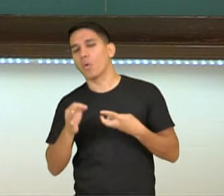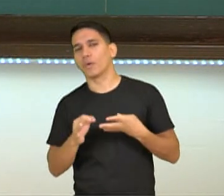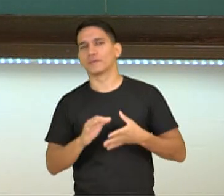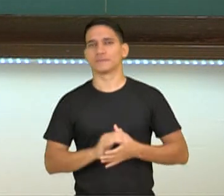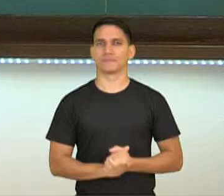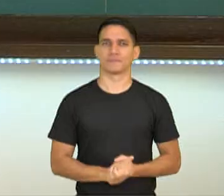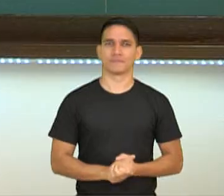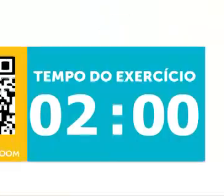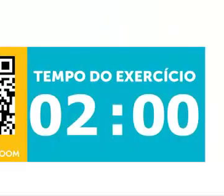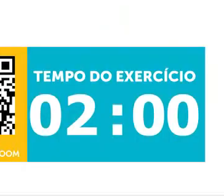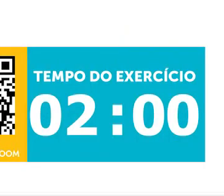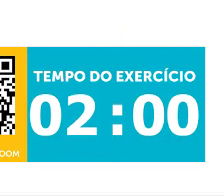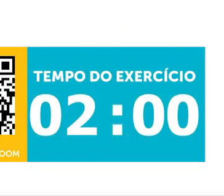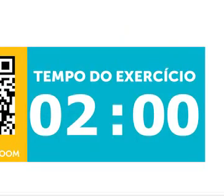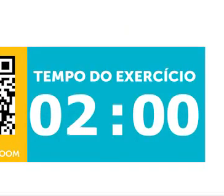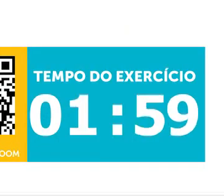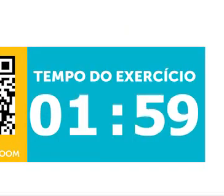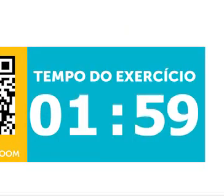isso, tá bom?